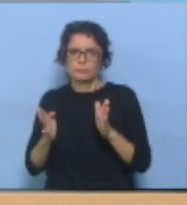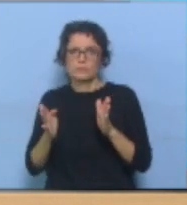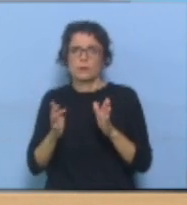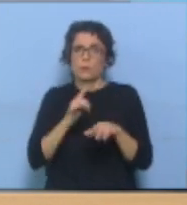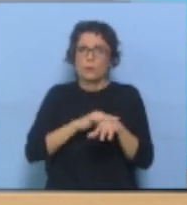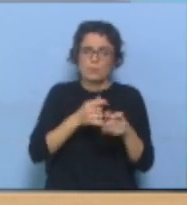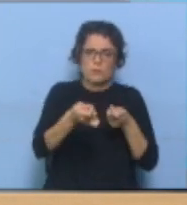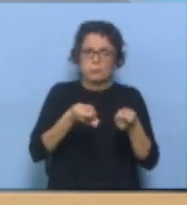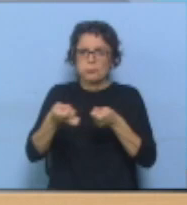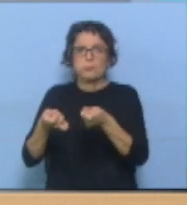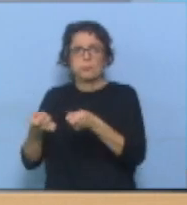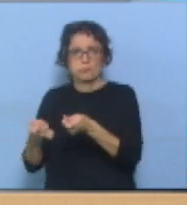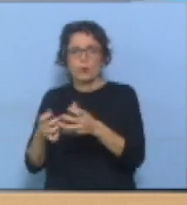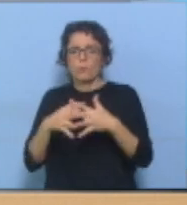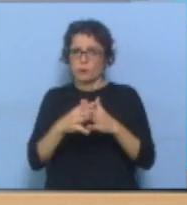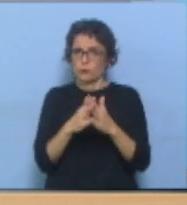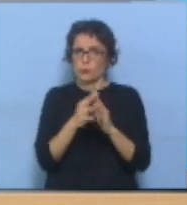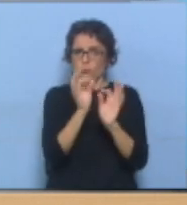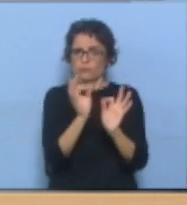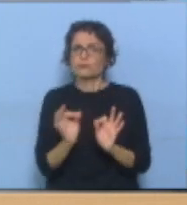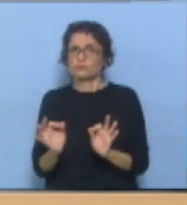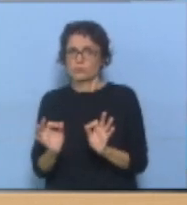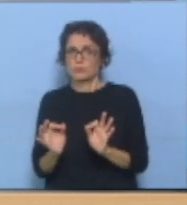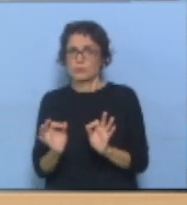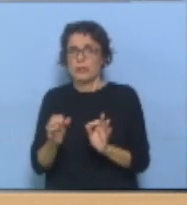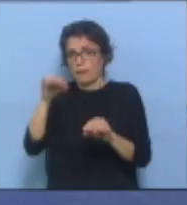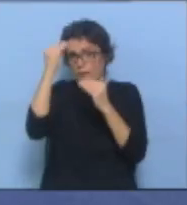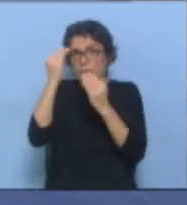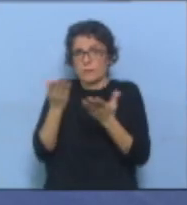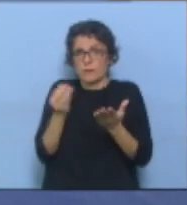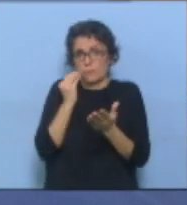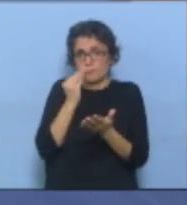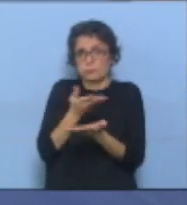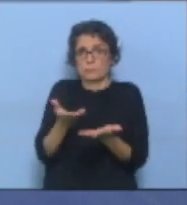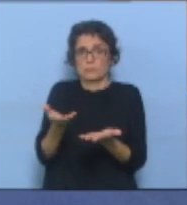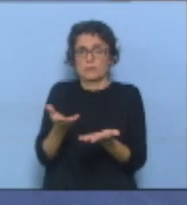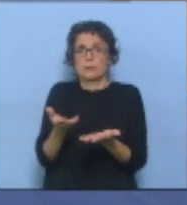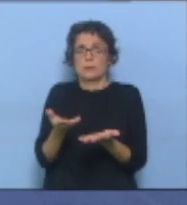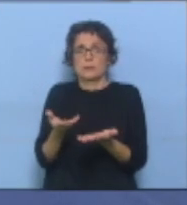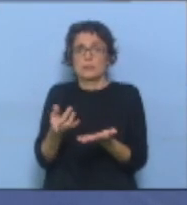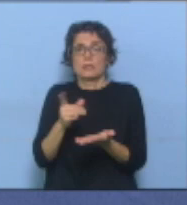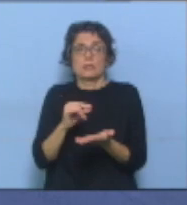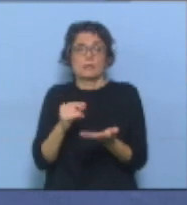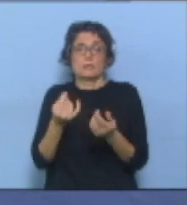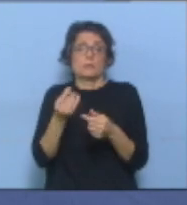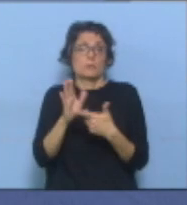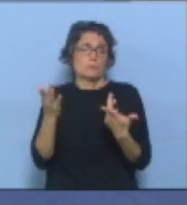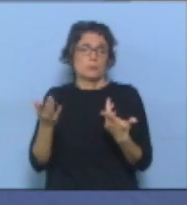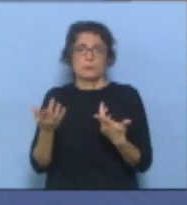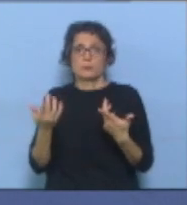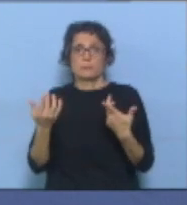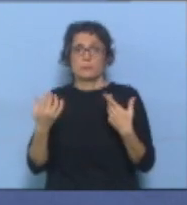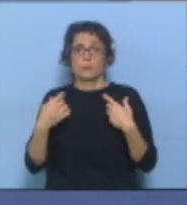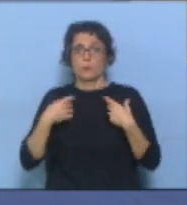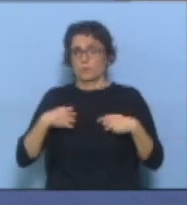ter com uma estrutura que está organizada para isso e aprendermos assim. A mesma coisa com o corpo, podíamos fazer tudo em casa, mas